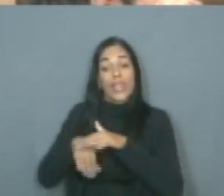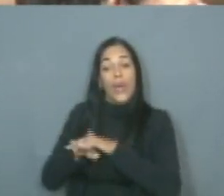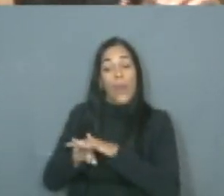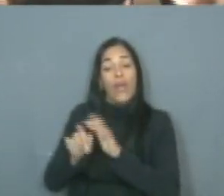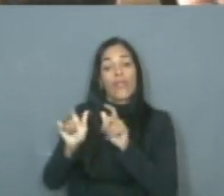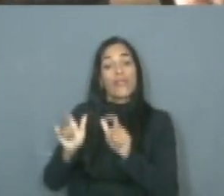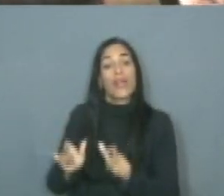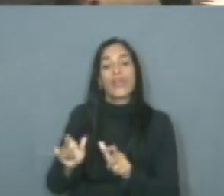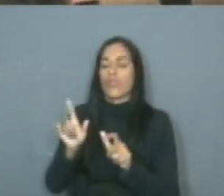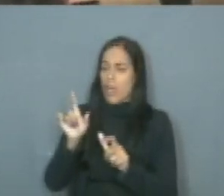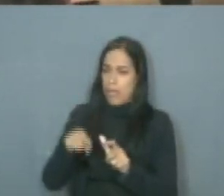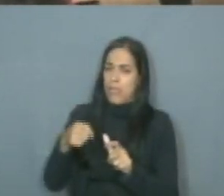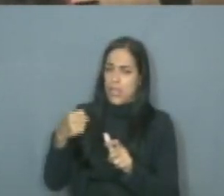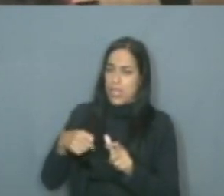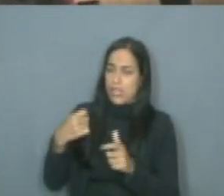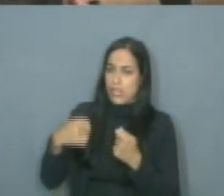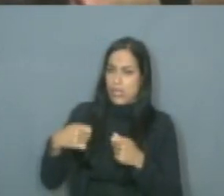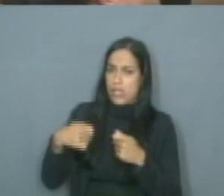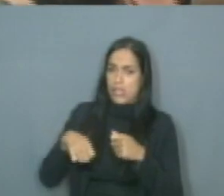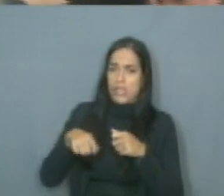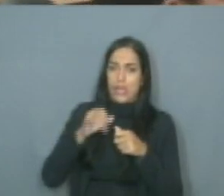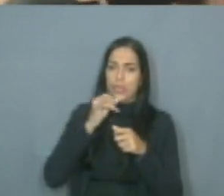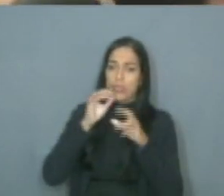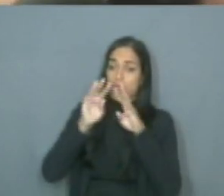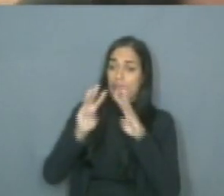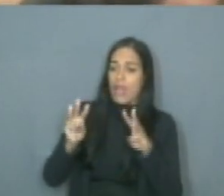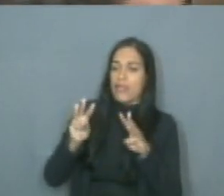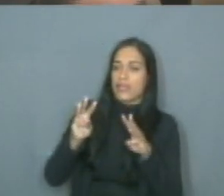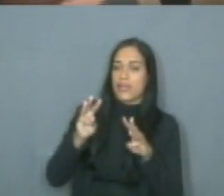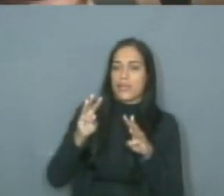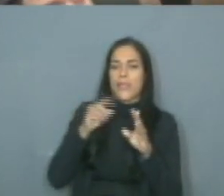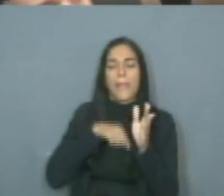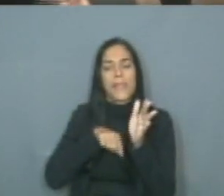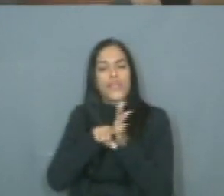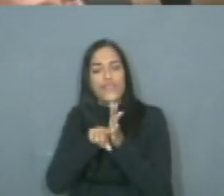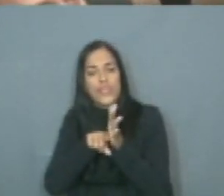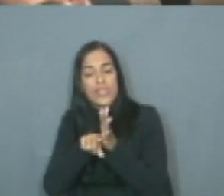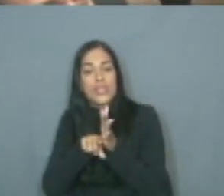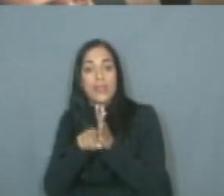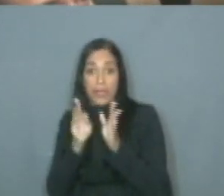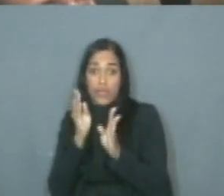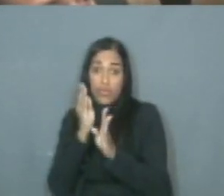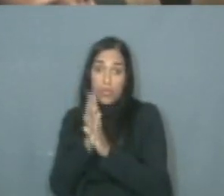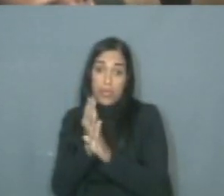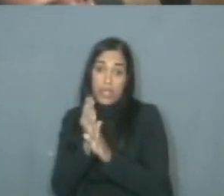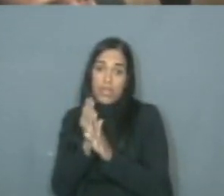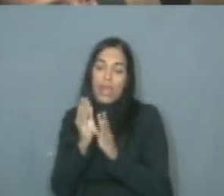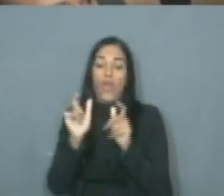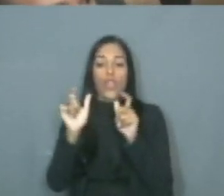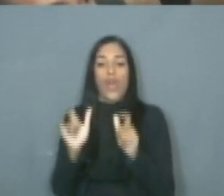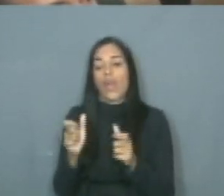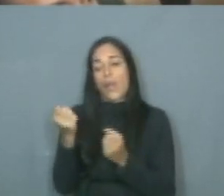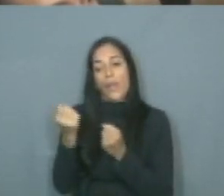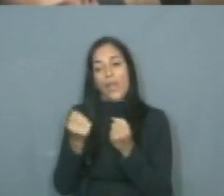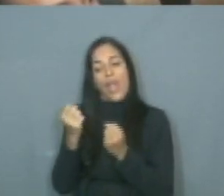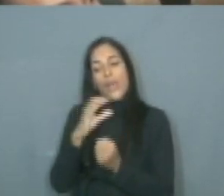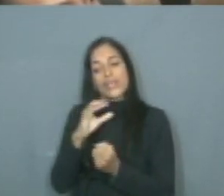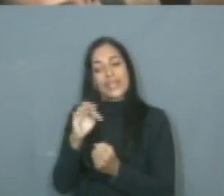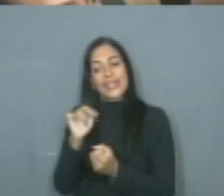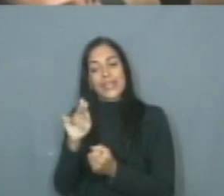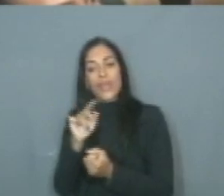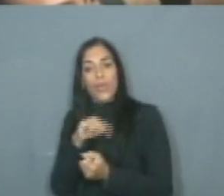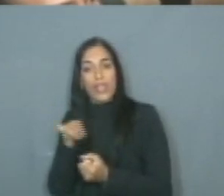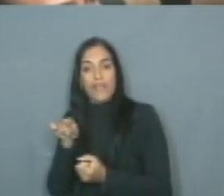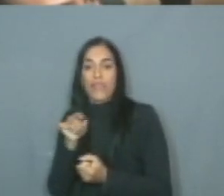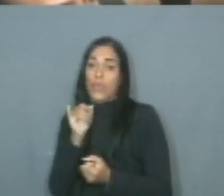isso. Aí é justo. Foi guinchado, para onde foi? Segundo, muito justo. Não é correto ficar